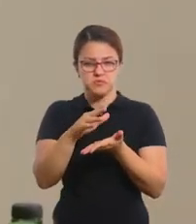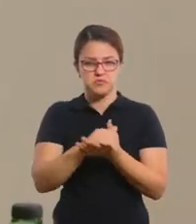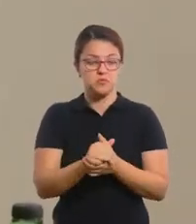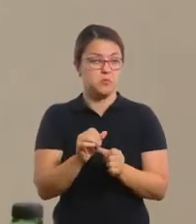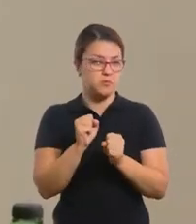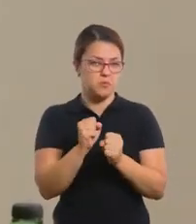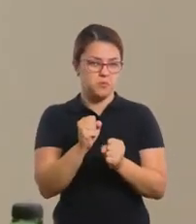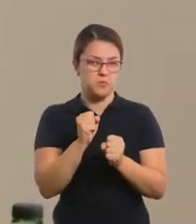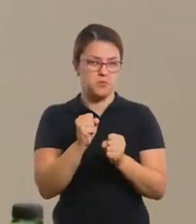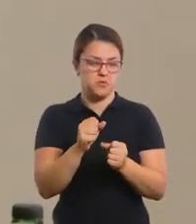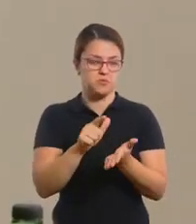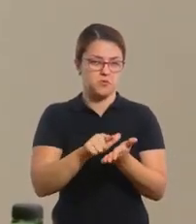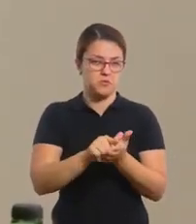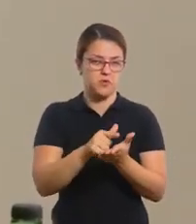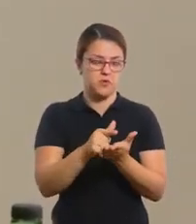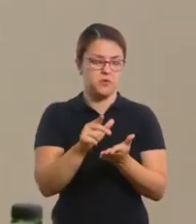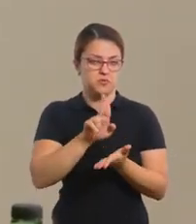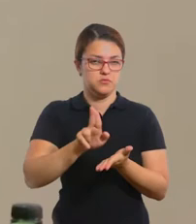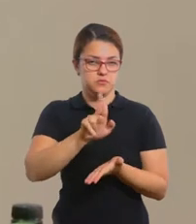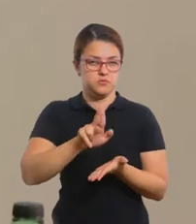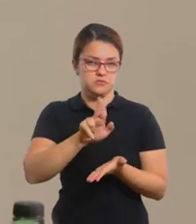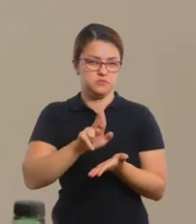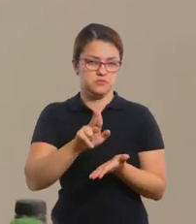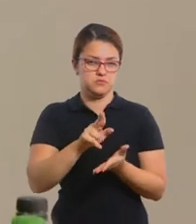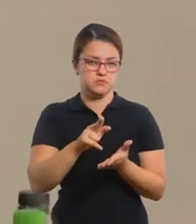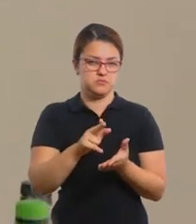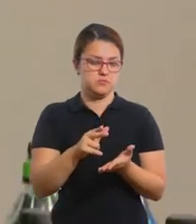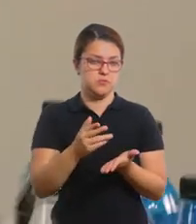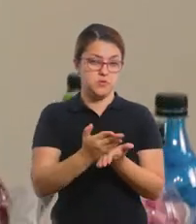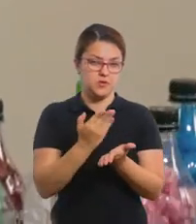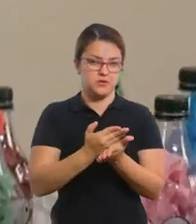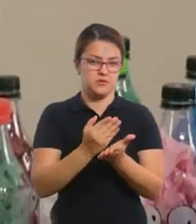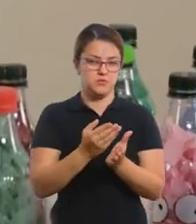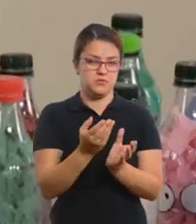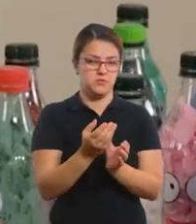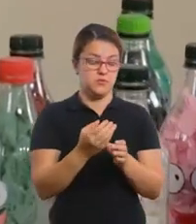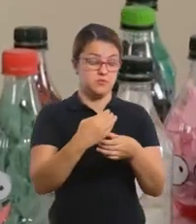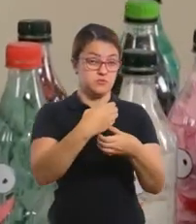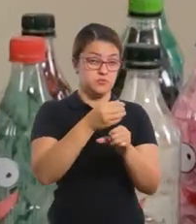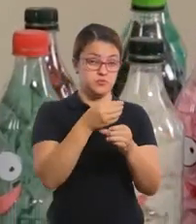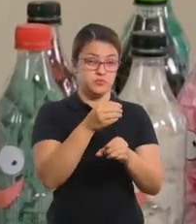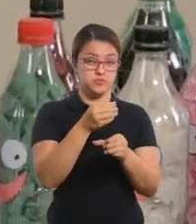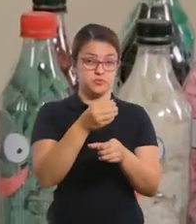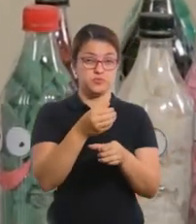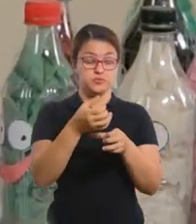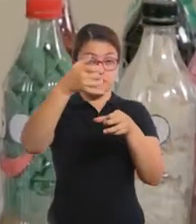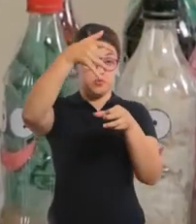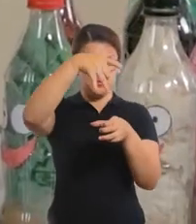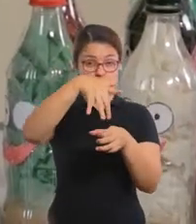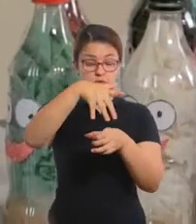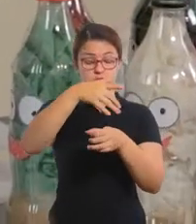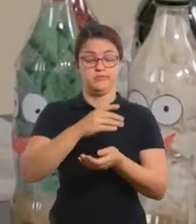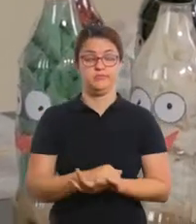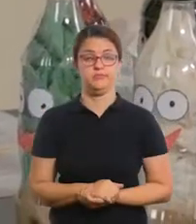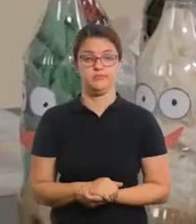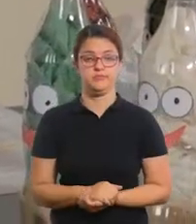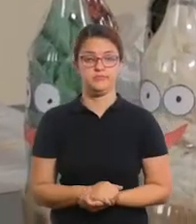uma folha de caderno, uma folha de papel que você tem aí. Depois você pode reutilizar essa folha. Então,